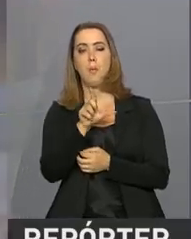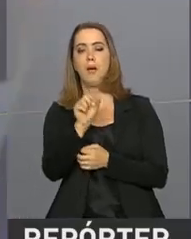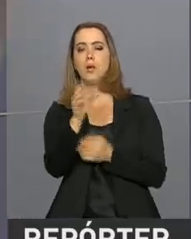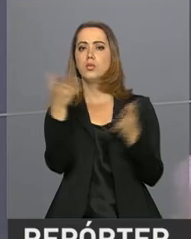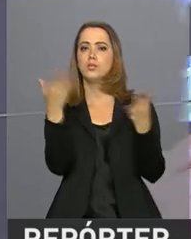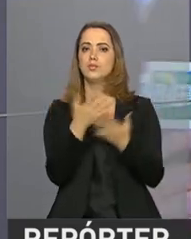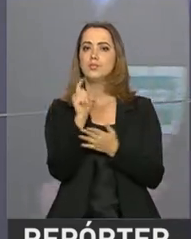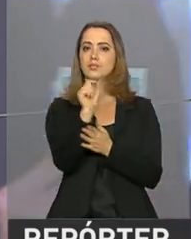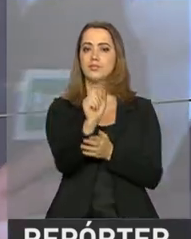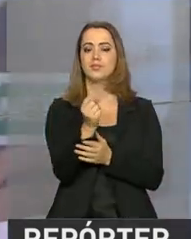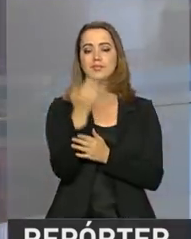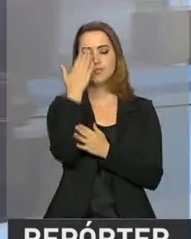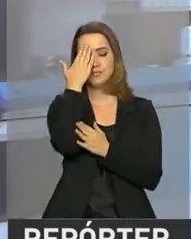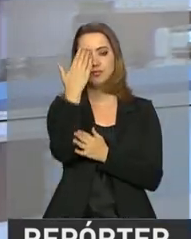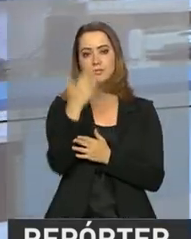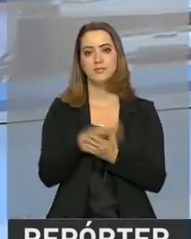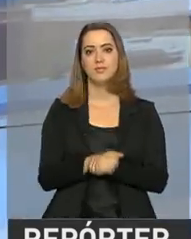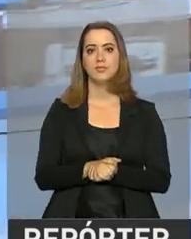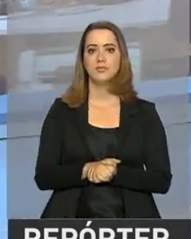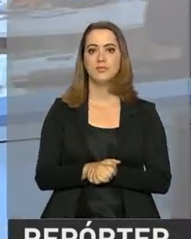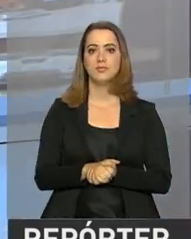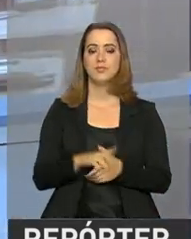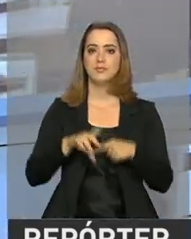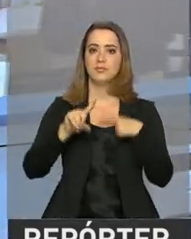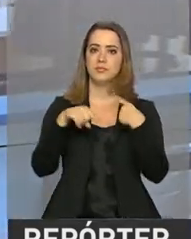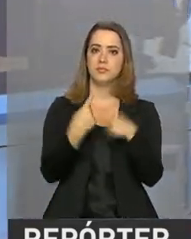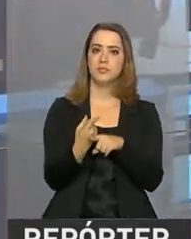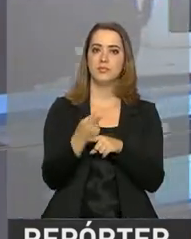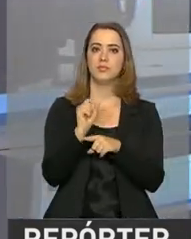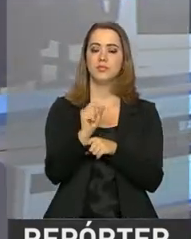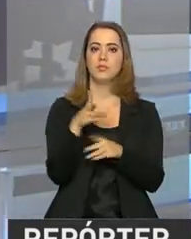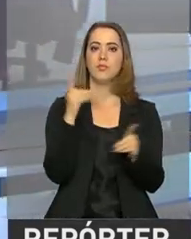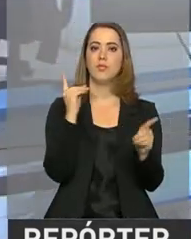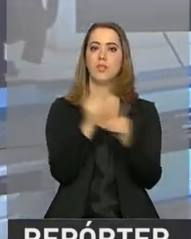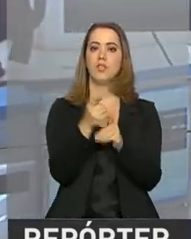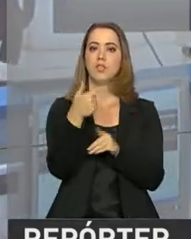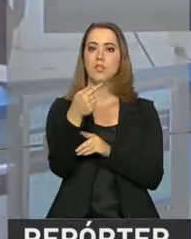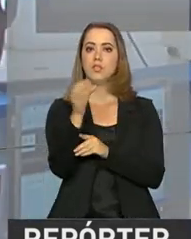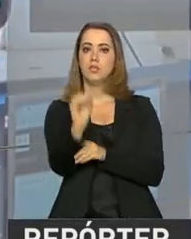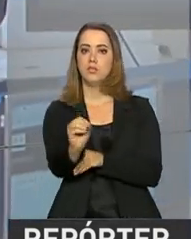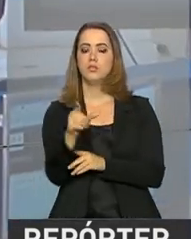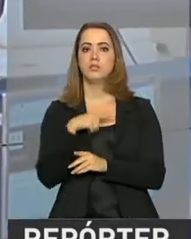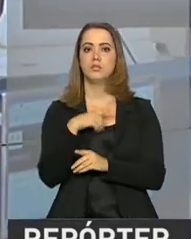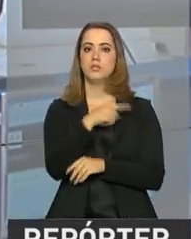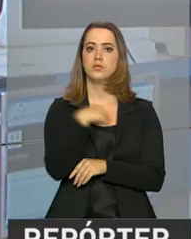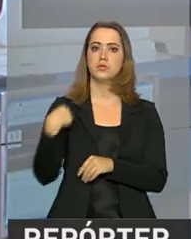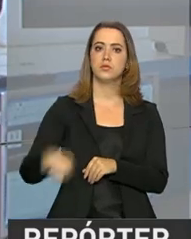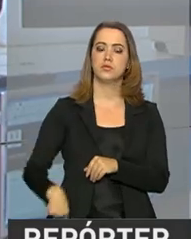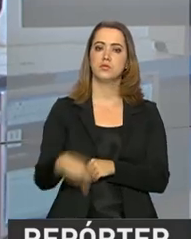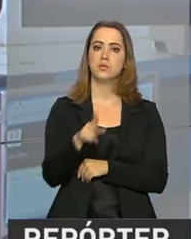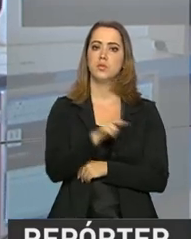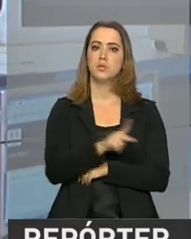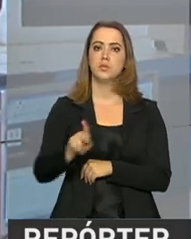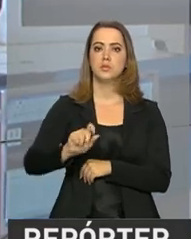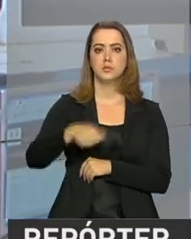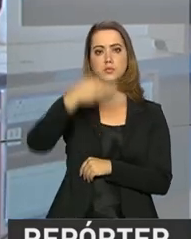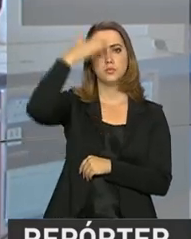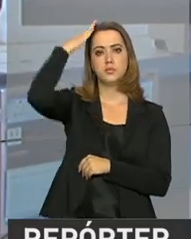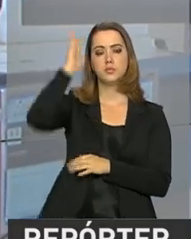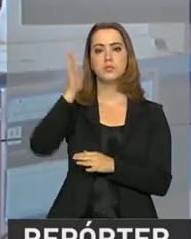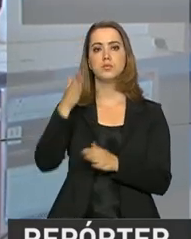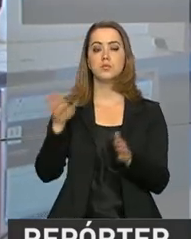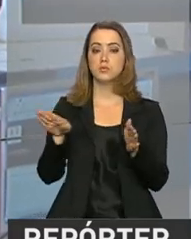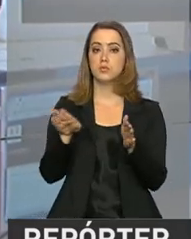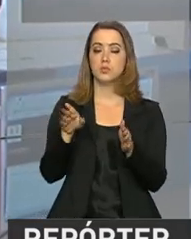informações obrigado Paulo depois depois do encontro do G20 na China o presidente Michel Temer já está a caminho do